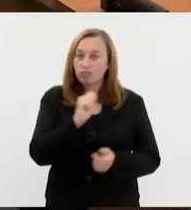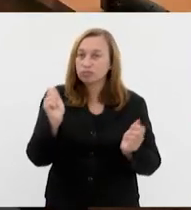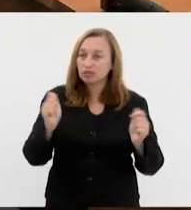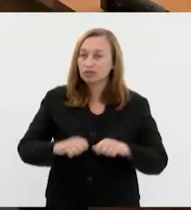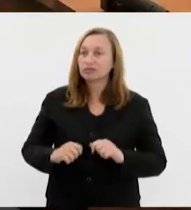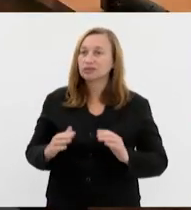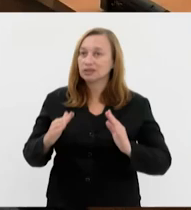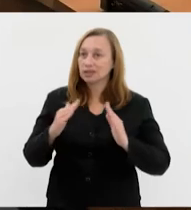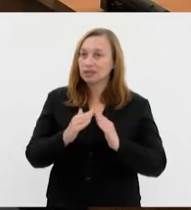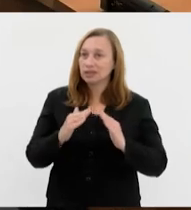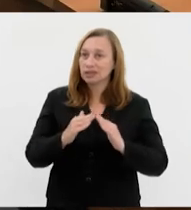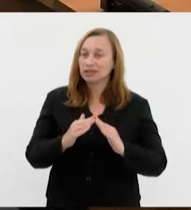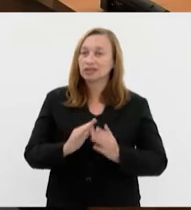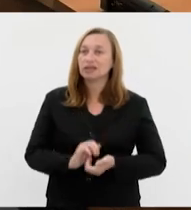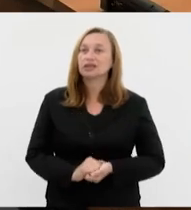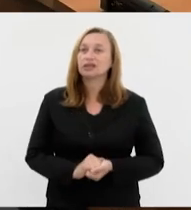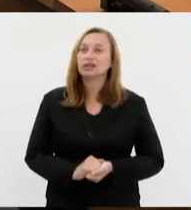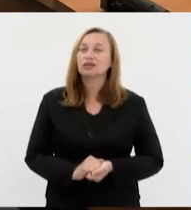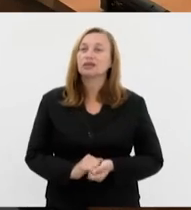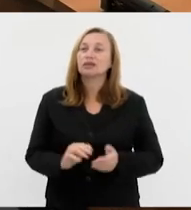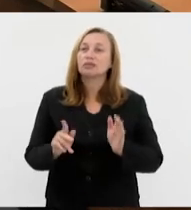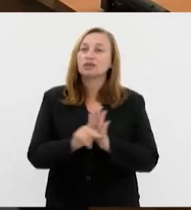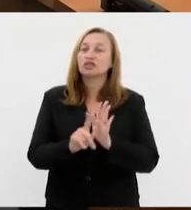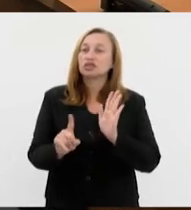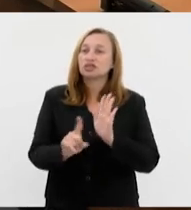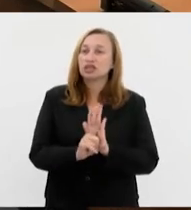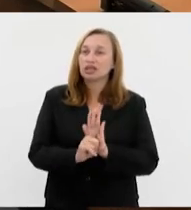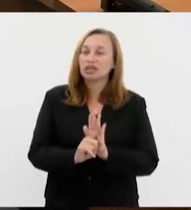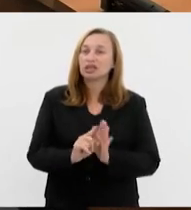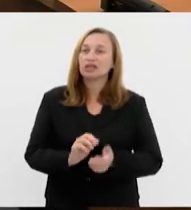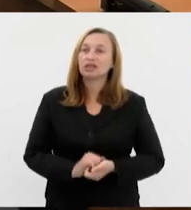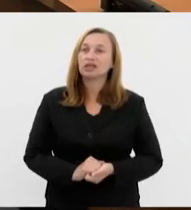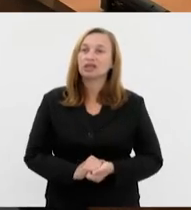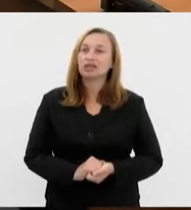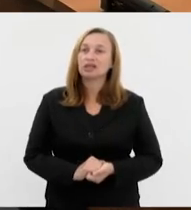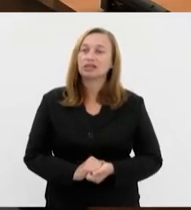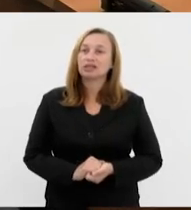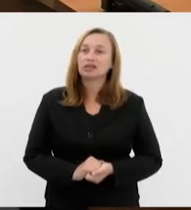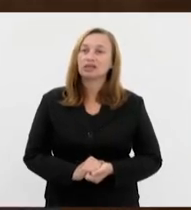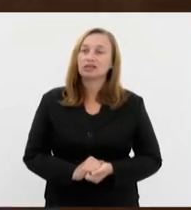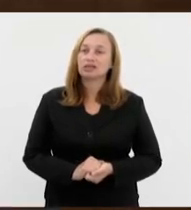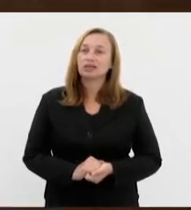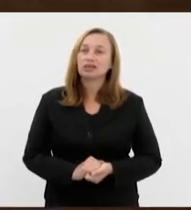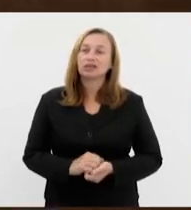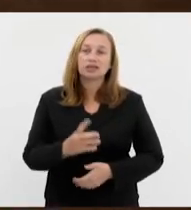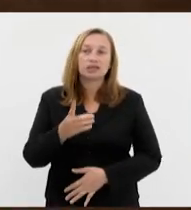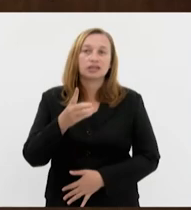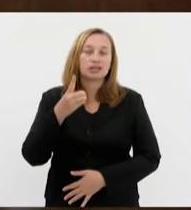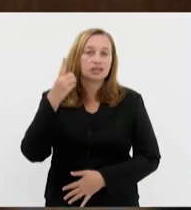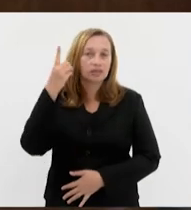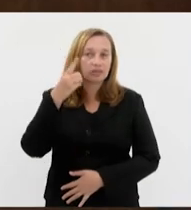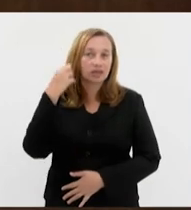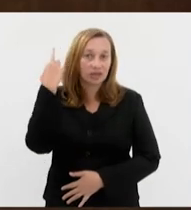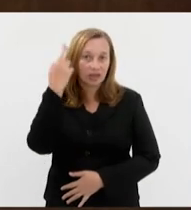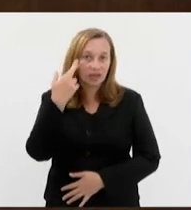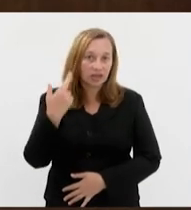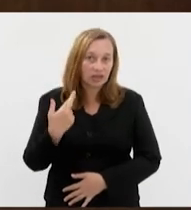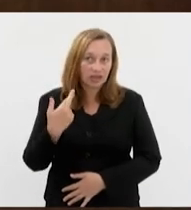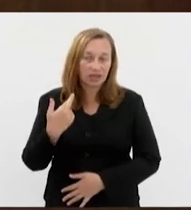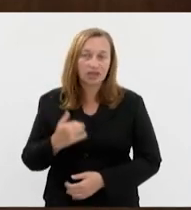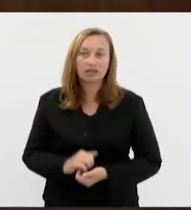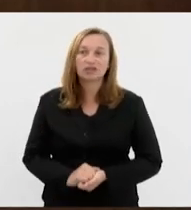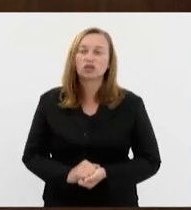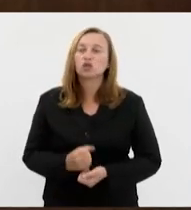nesta casa o projeto de lei da deputada Renata, projeto de lei